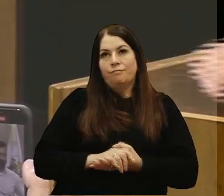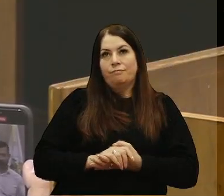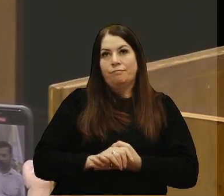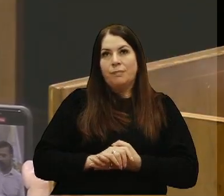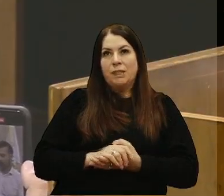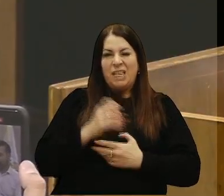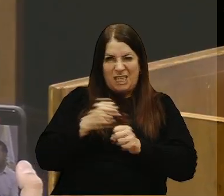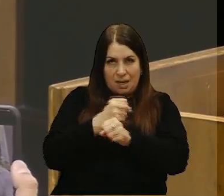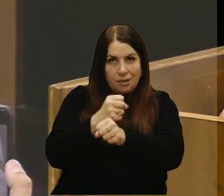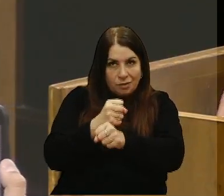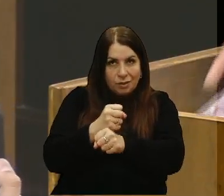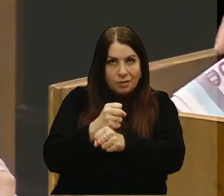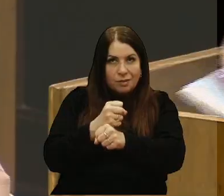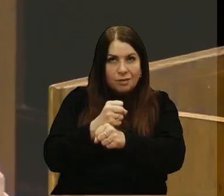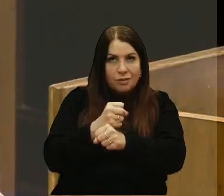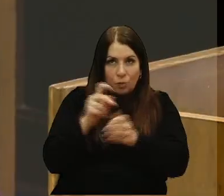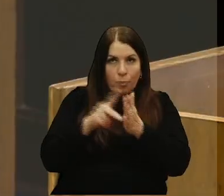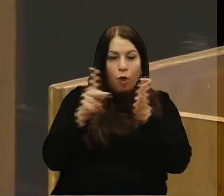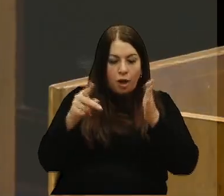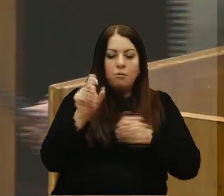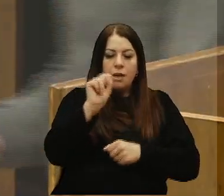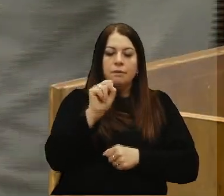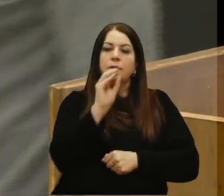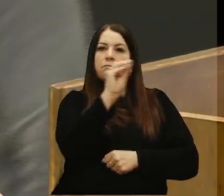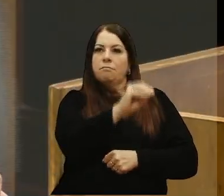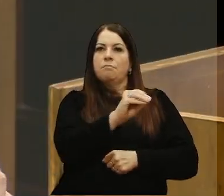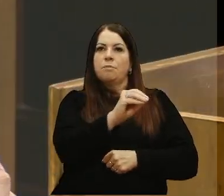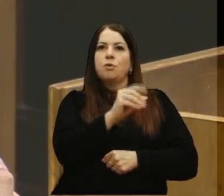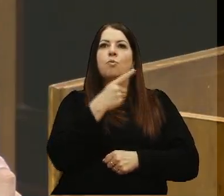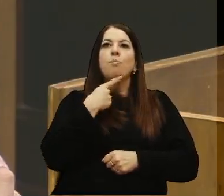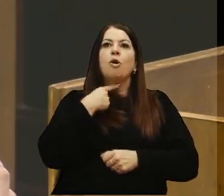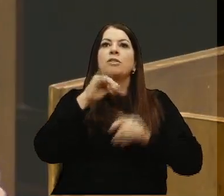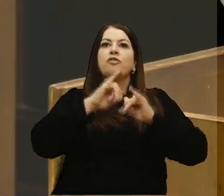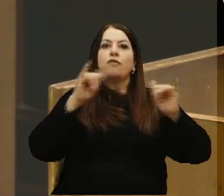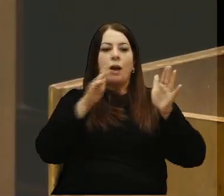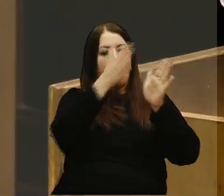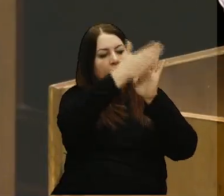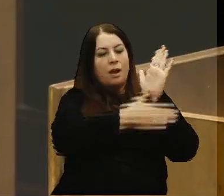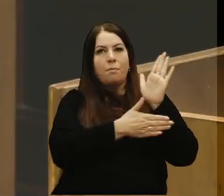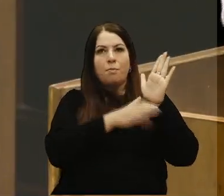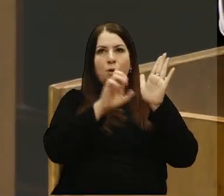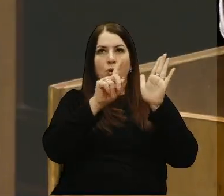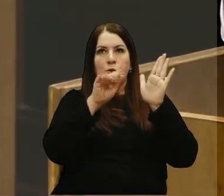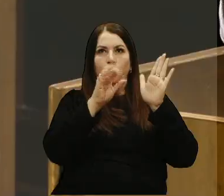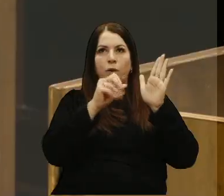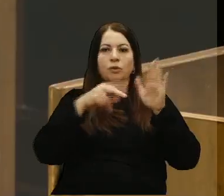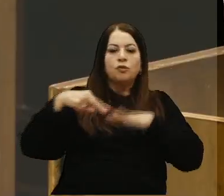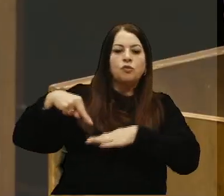daqui uns anos, o Jornal Pioneiro, aí sim, possa divulgar na capa o senhor Eduardo Bueno